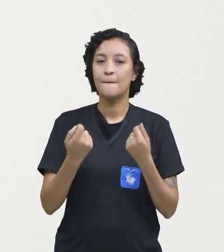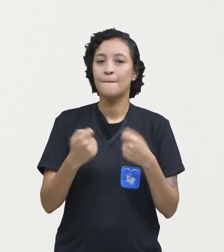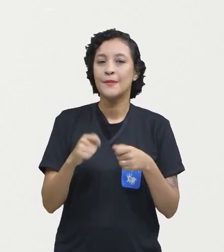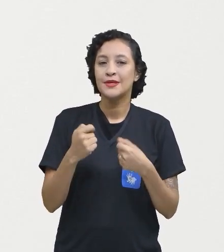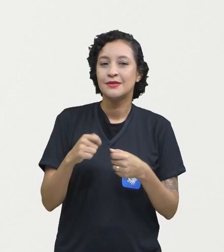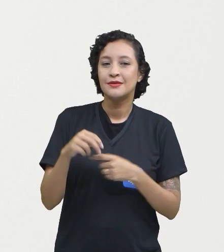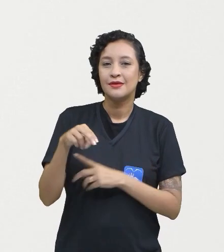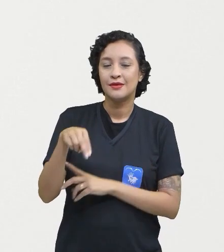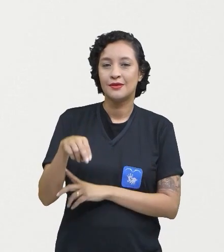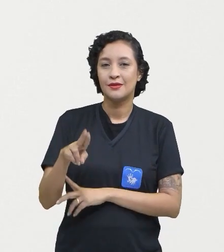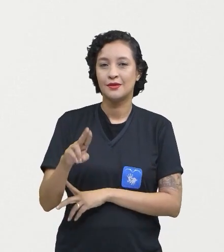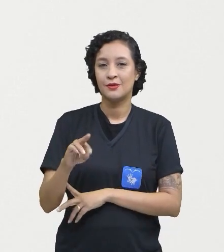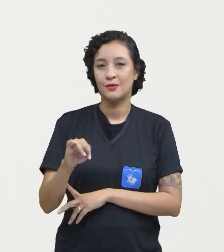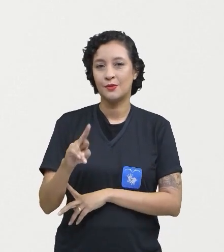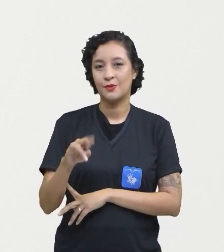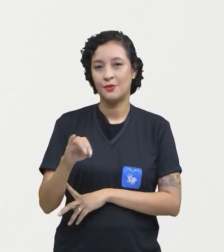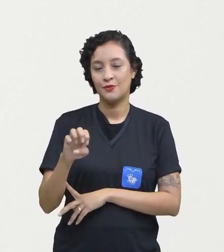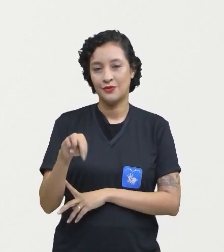Porque eles precisam de